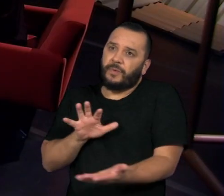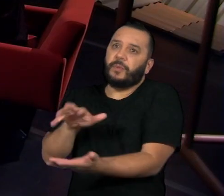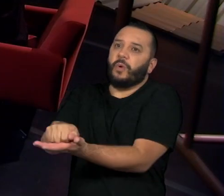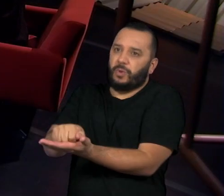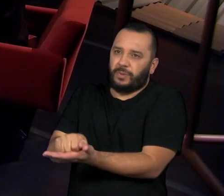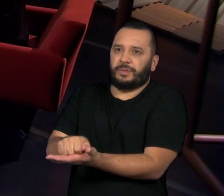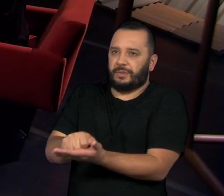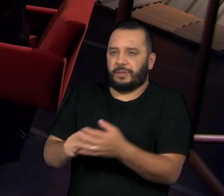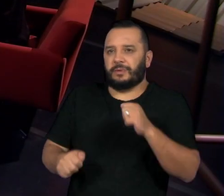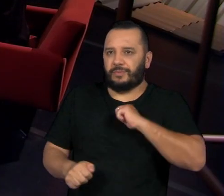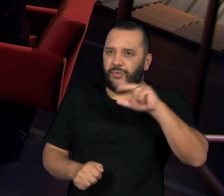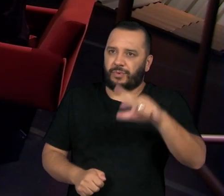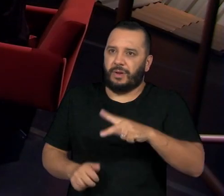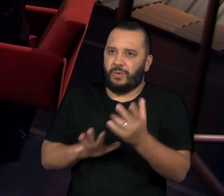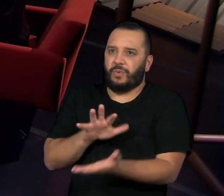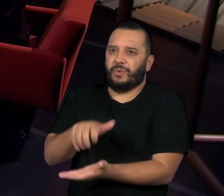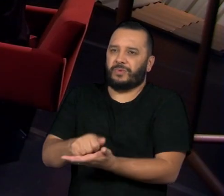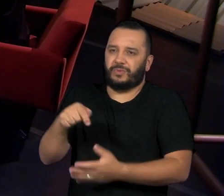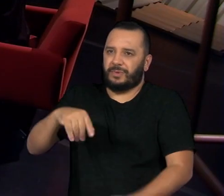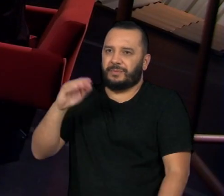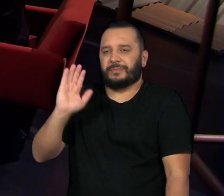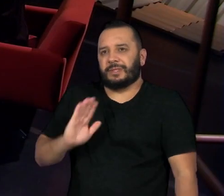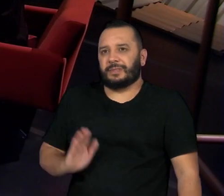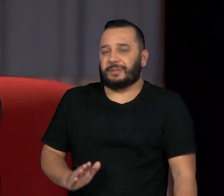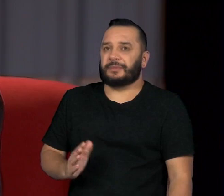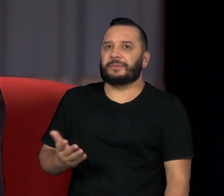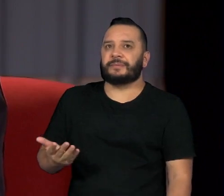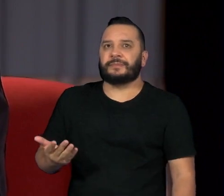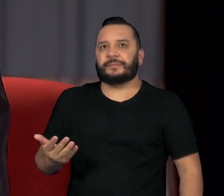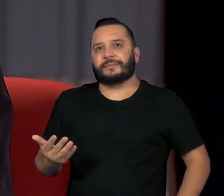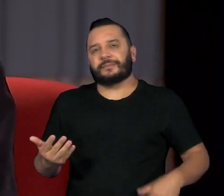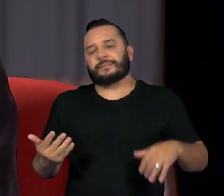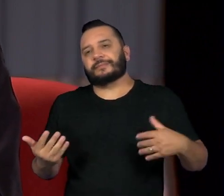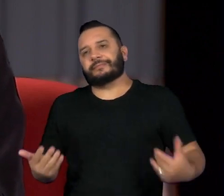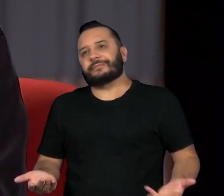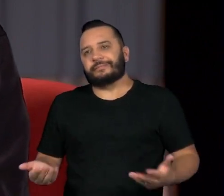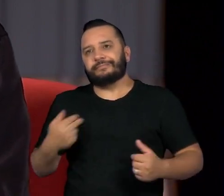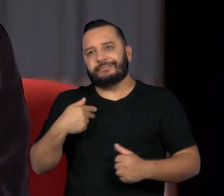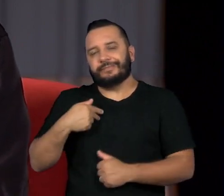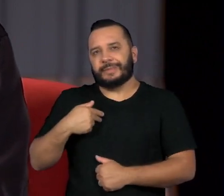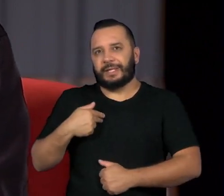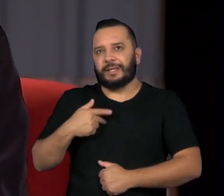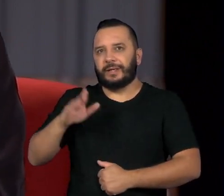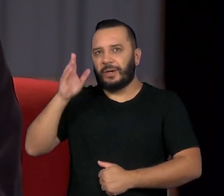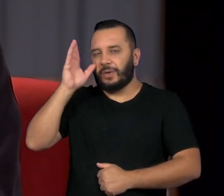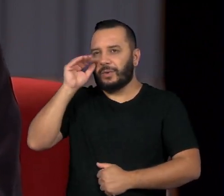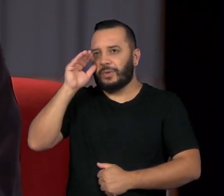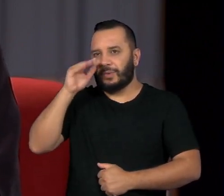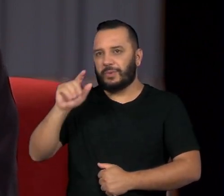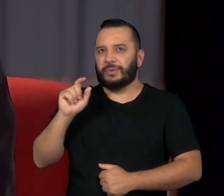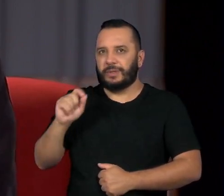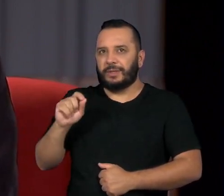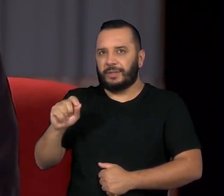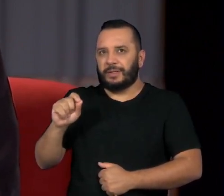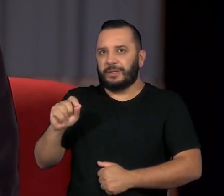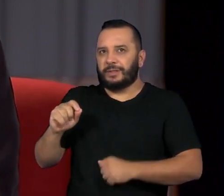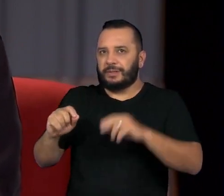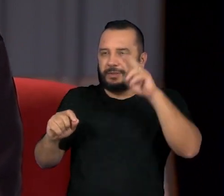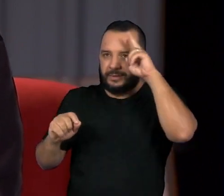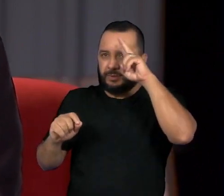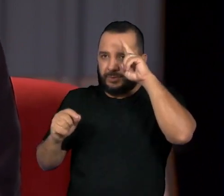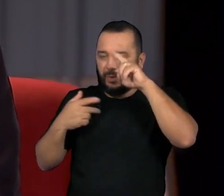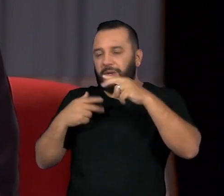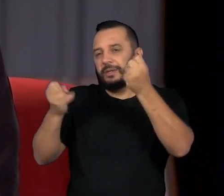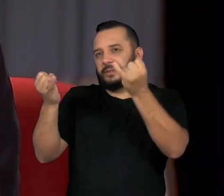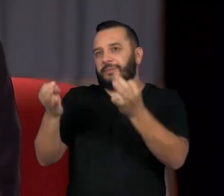por eles. E eu acho que é tão curioso que esta história que fala sobre as chagas